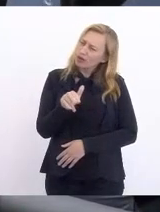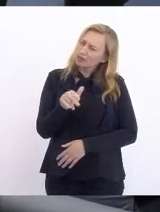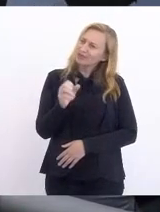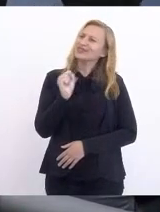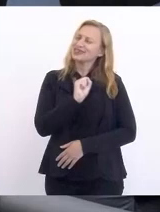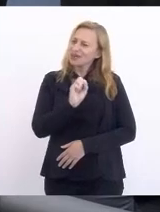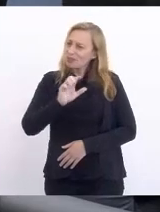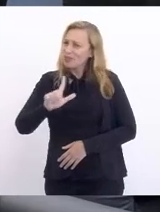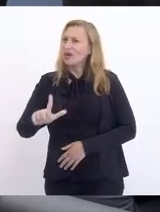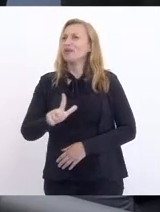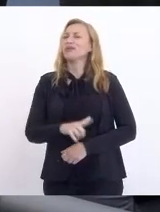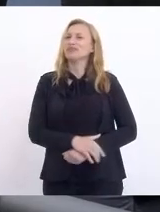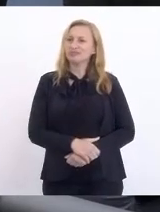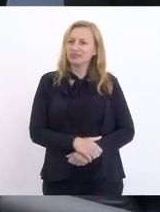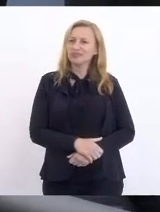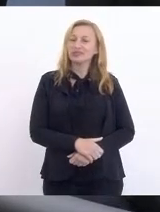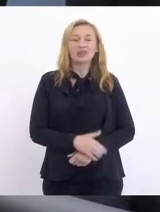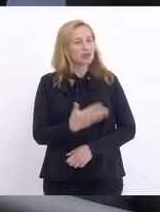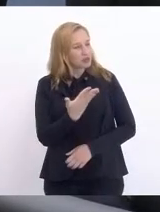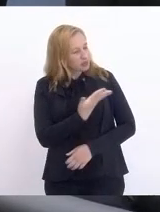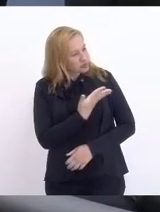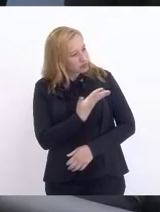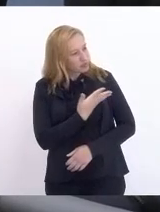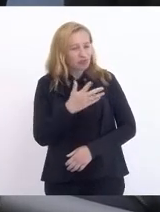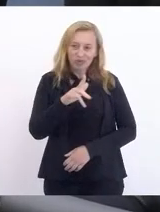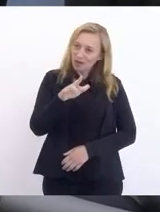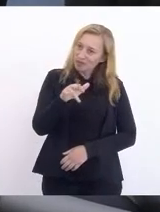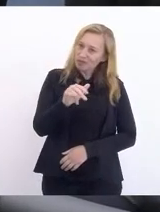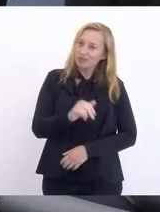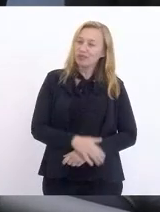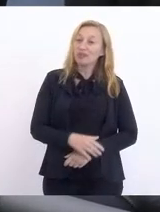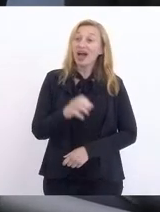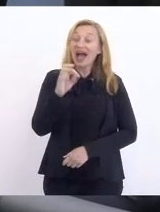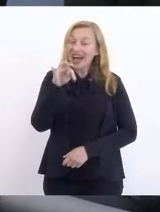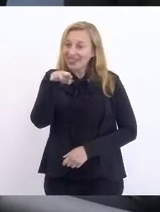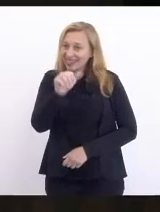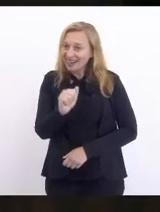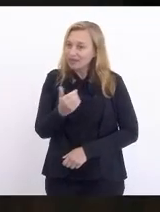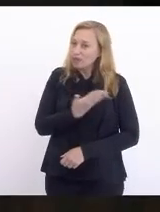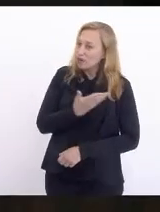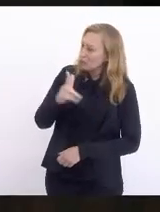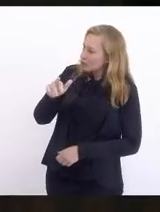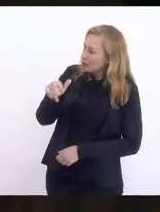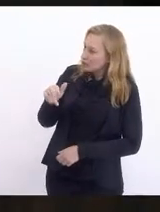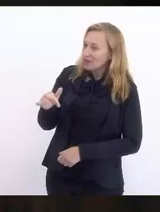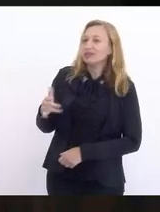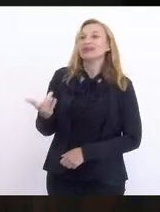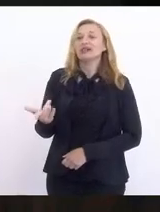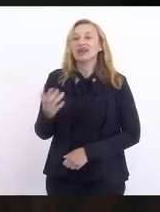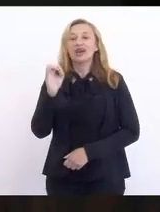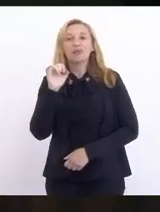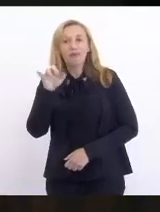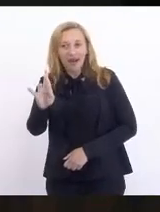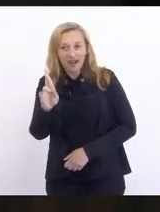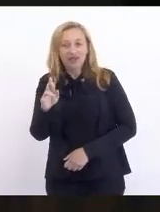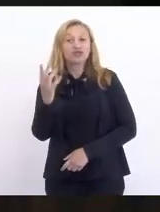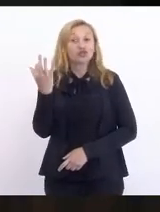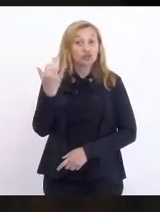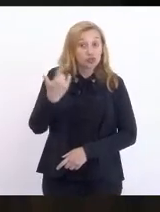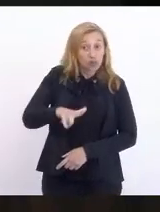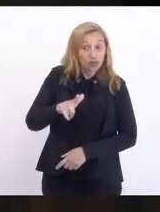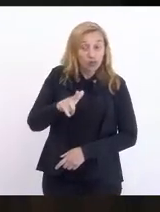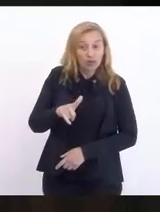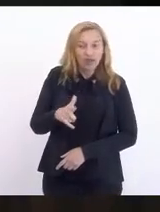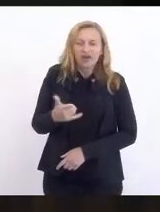Samuel Meu irmão meu amigo Atila meu irmão meu amigo ele é amar de novo